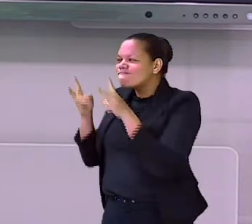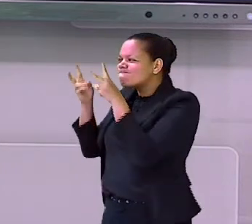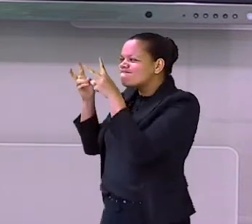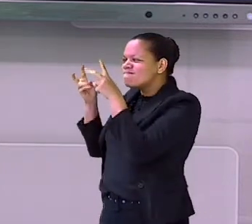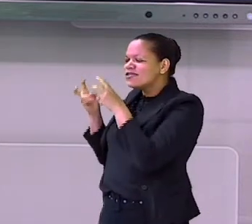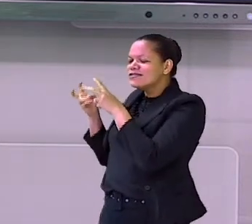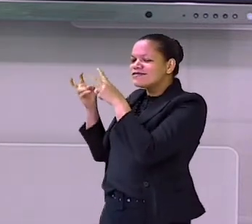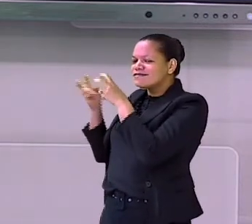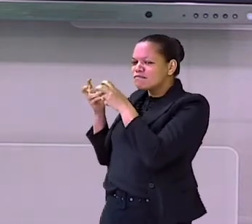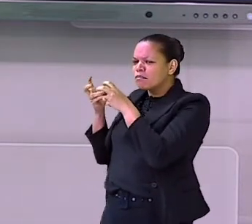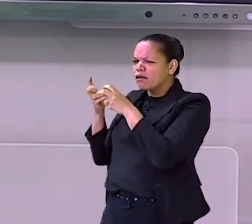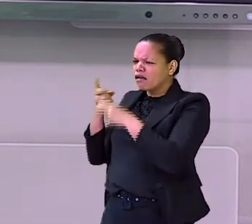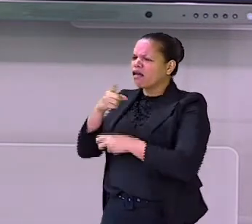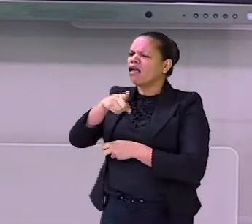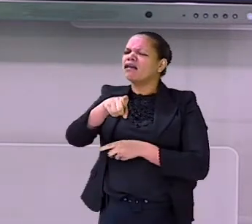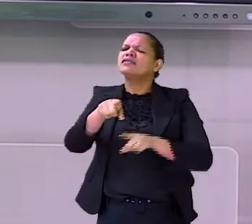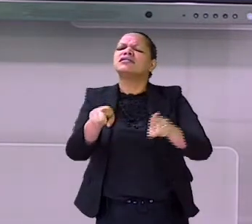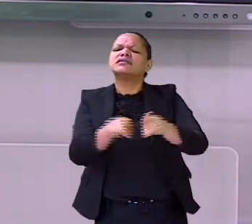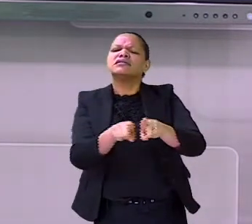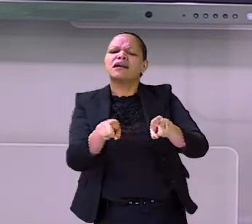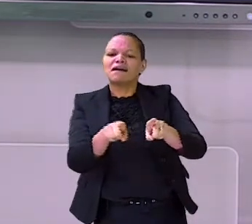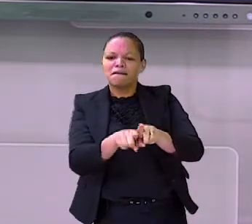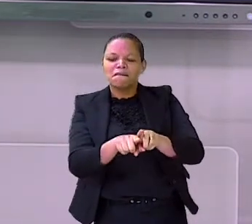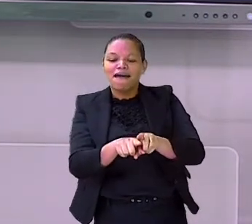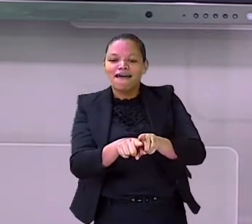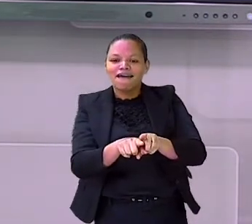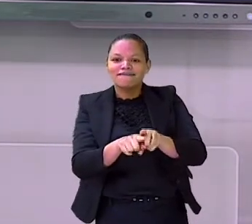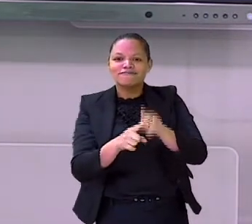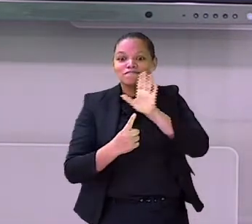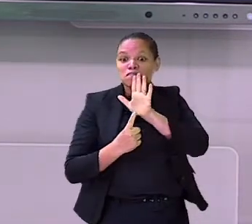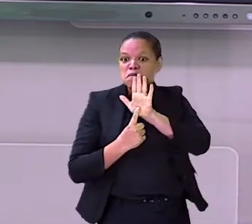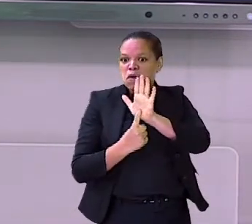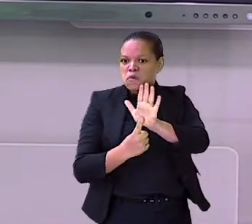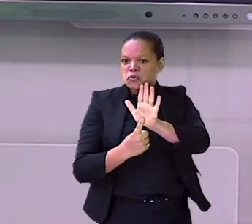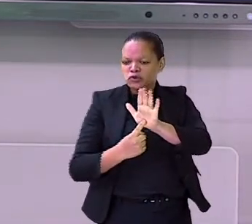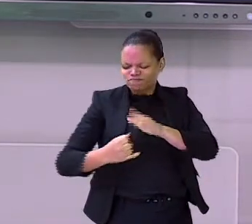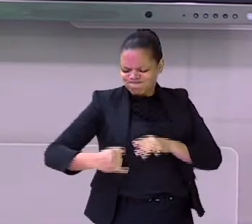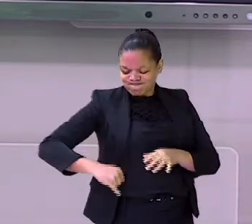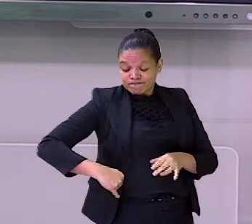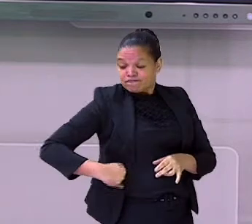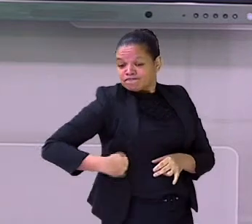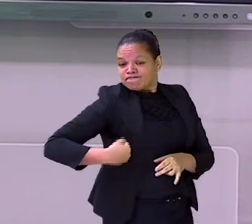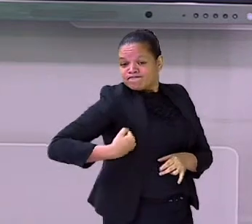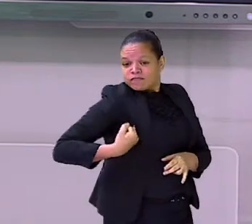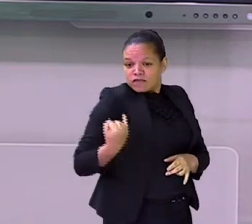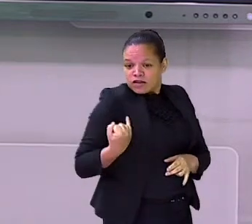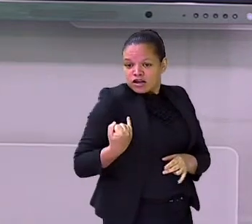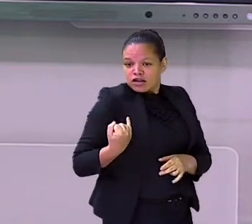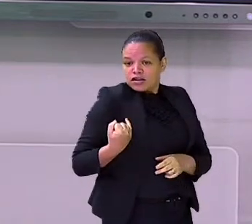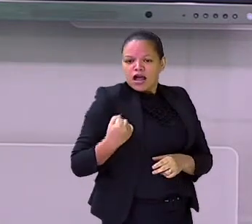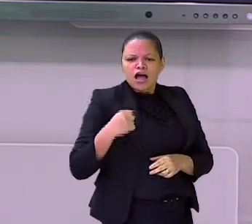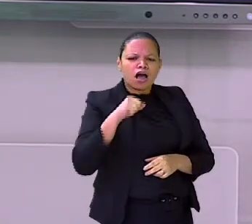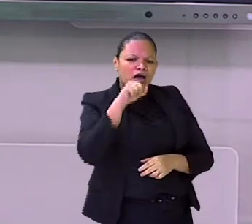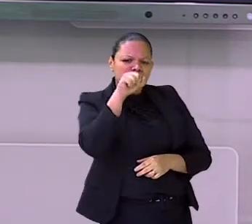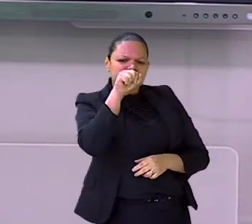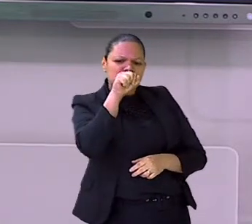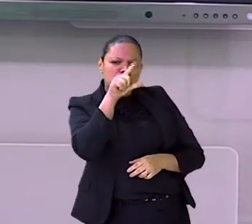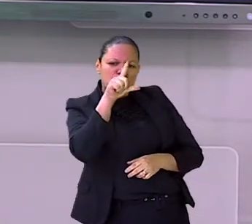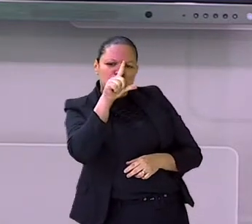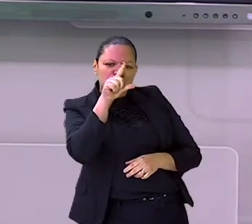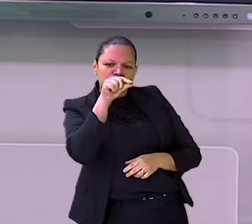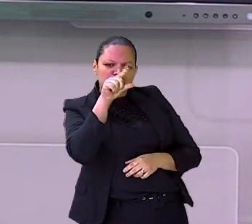também, que com toda essa vaidade desse pavão e a resposta que o macaco deu para ele, a gente